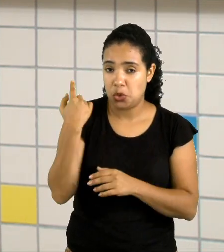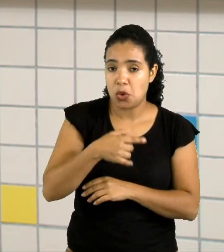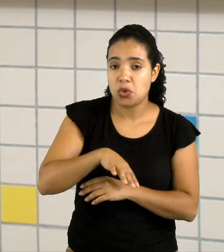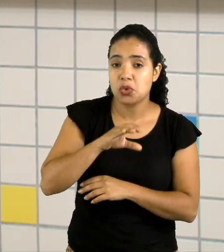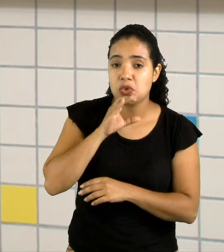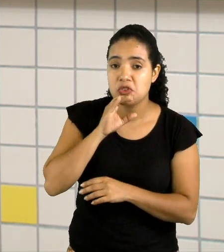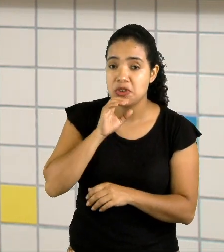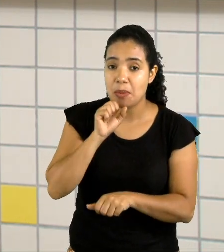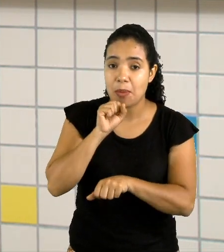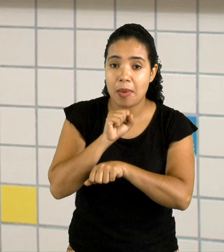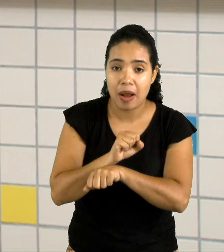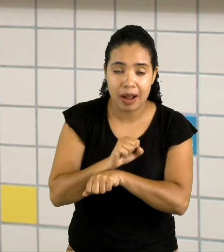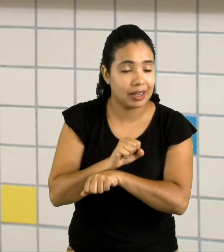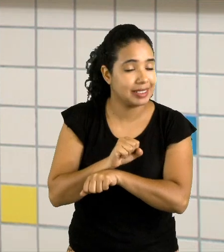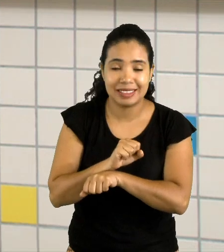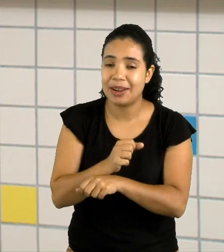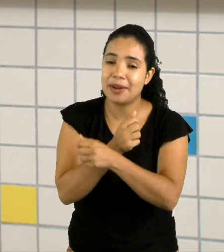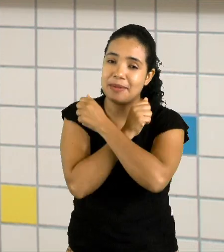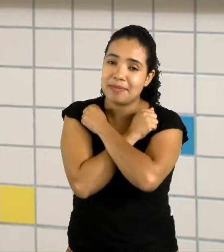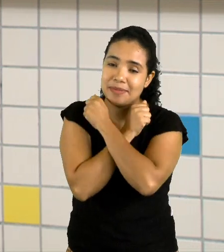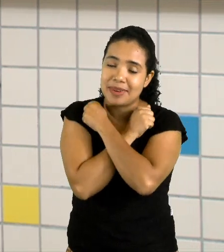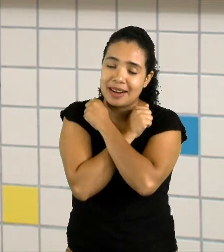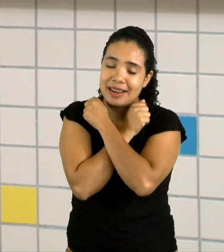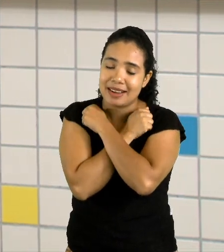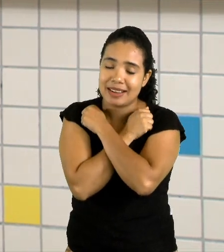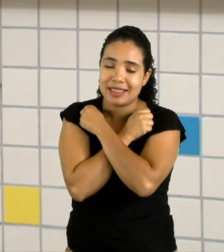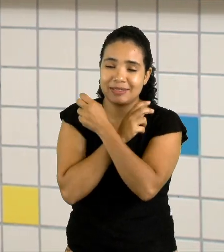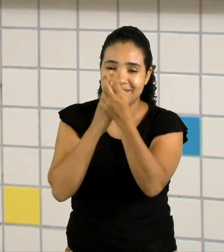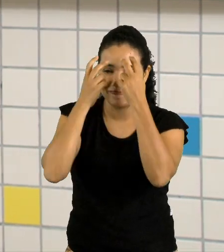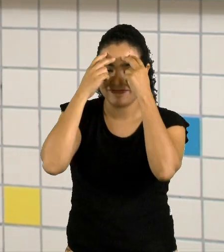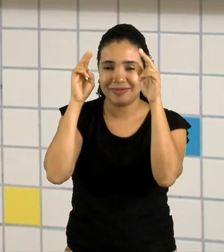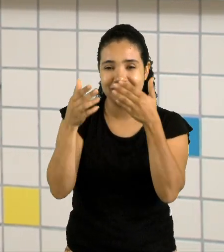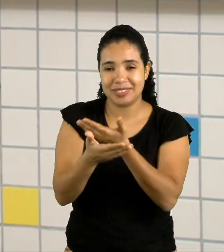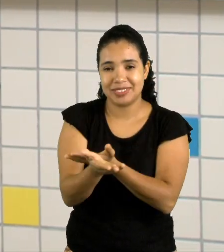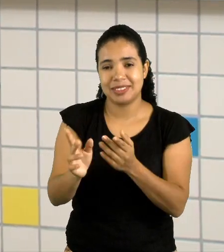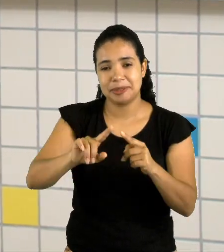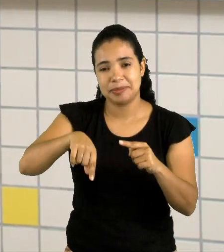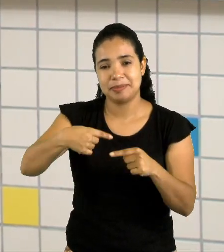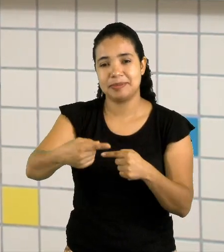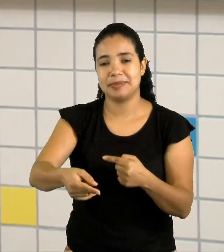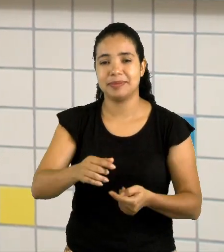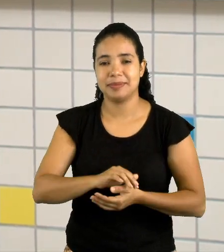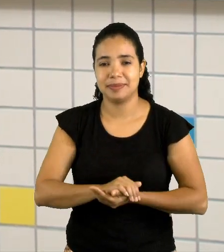conhecimento não pode parar. Abraços de sabedoria e até a próxima!